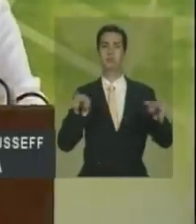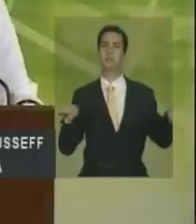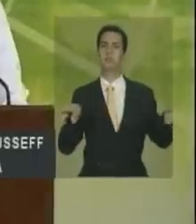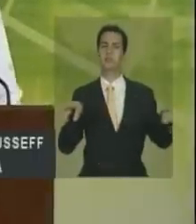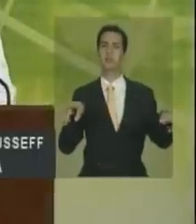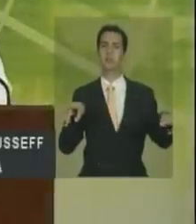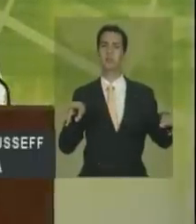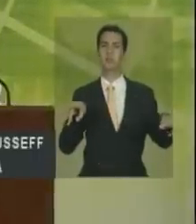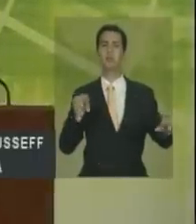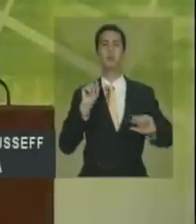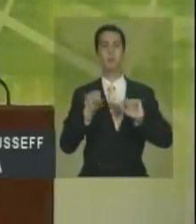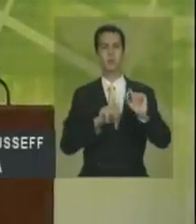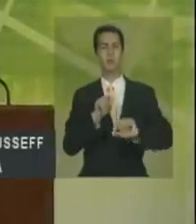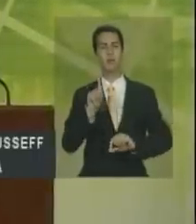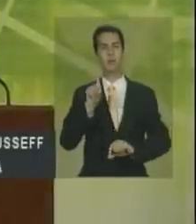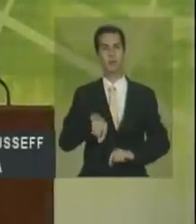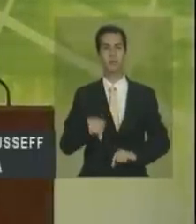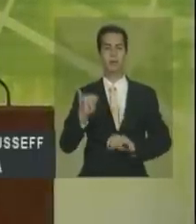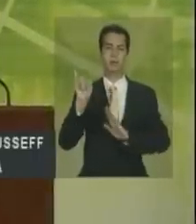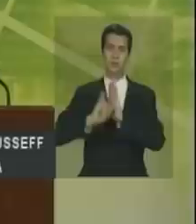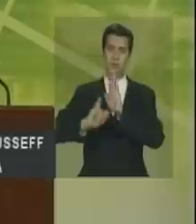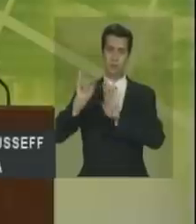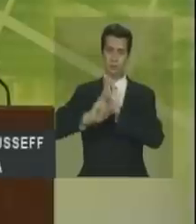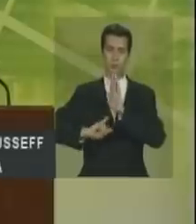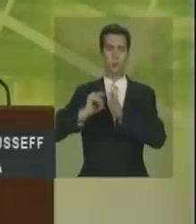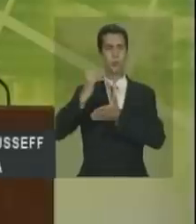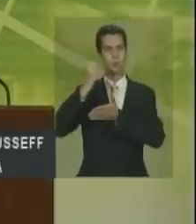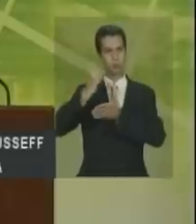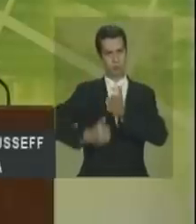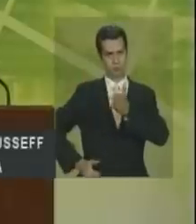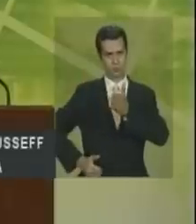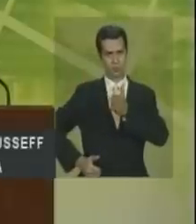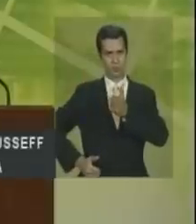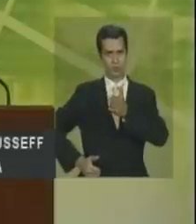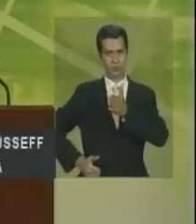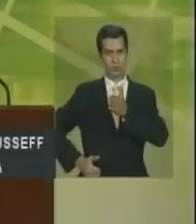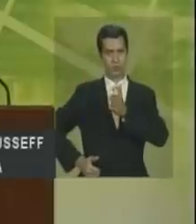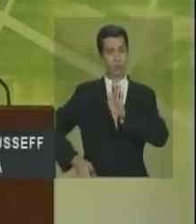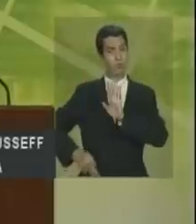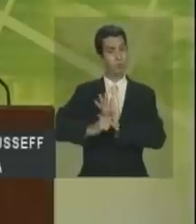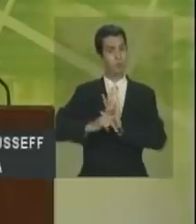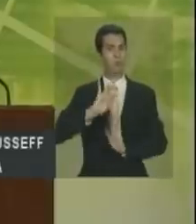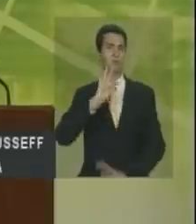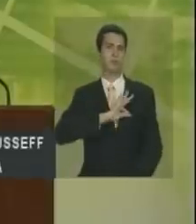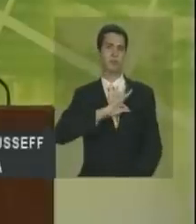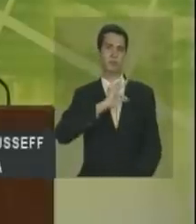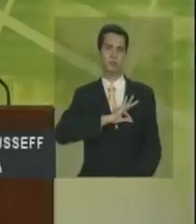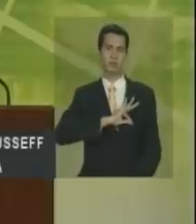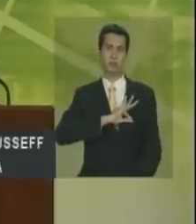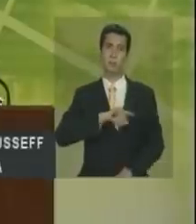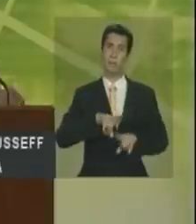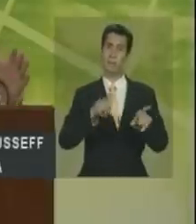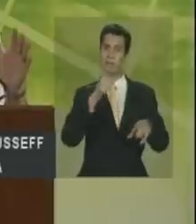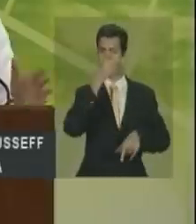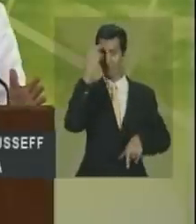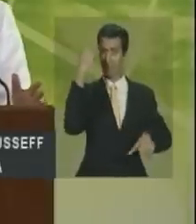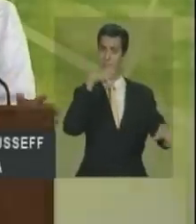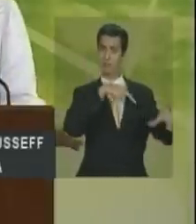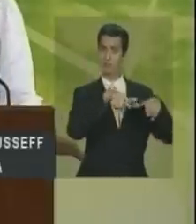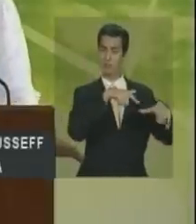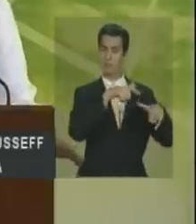redução e pela desoneração tributária da folha de pagamento, sem prejuízo